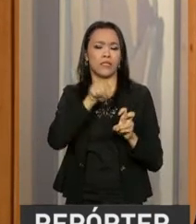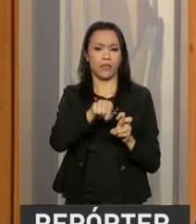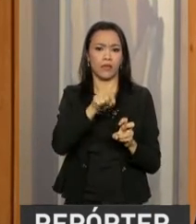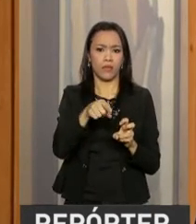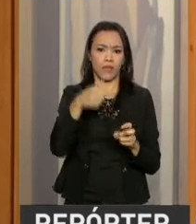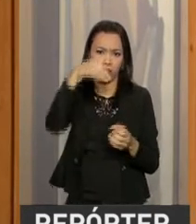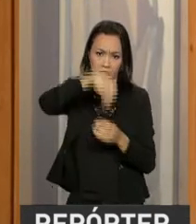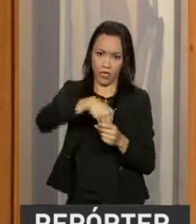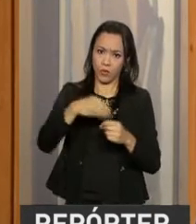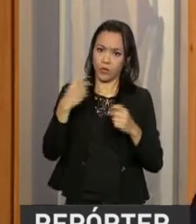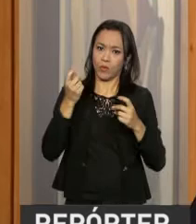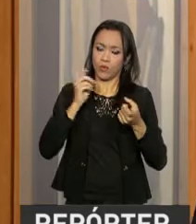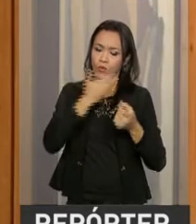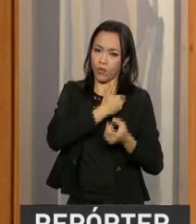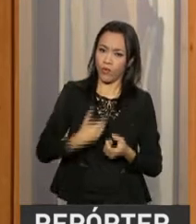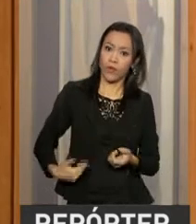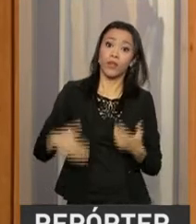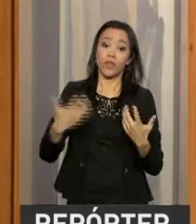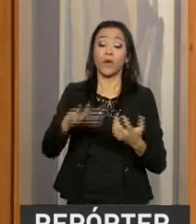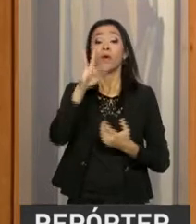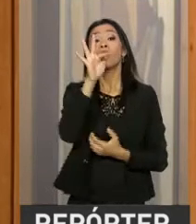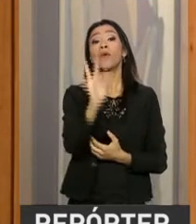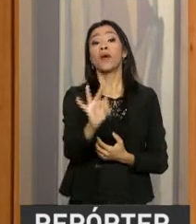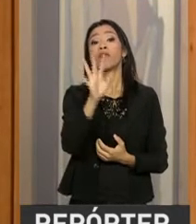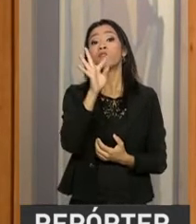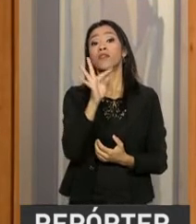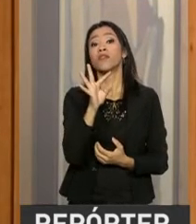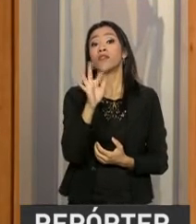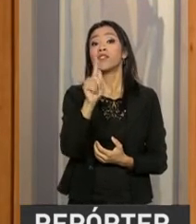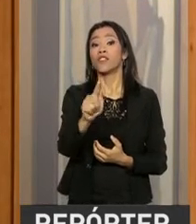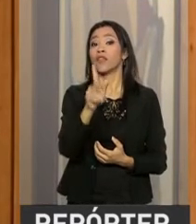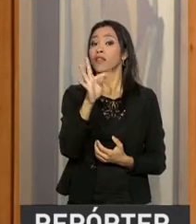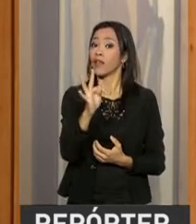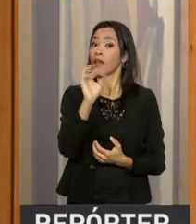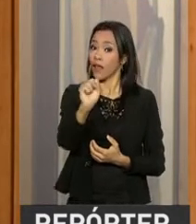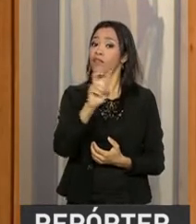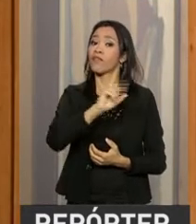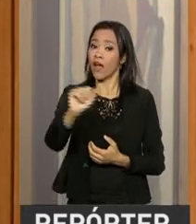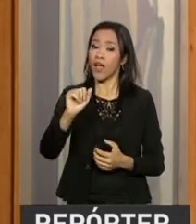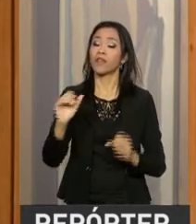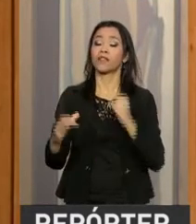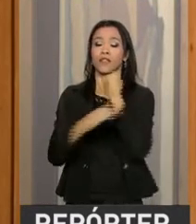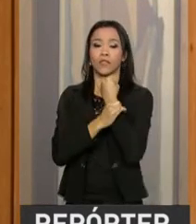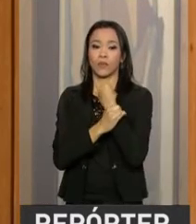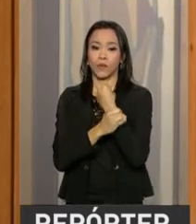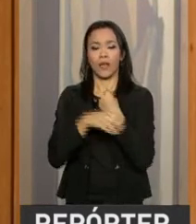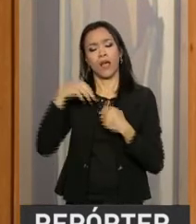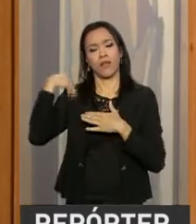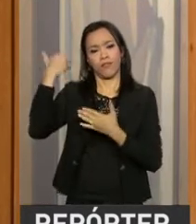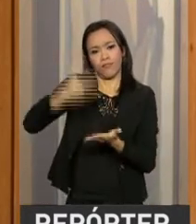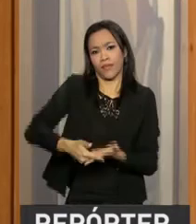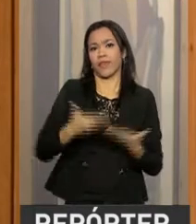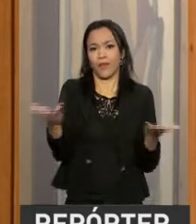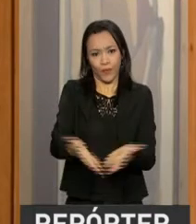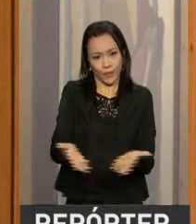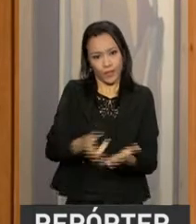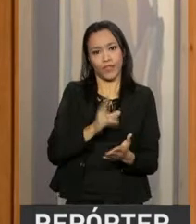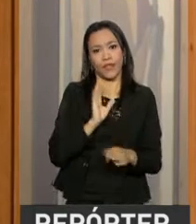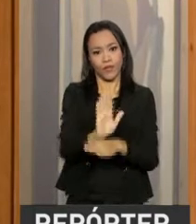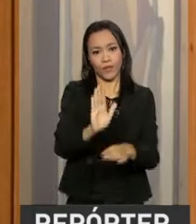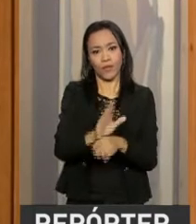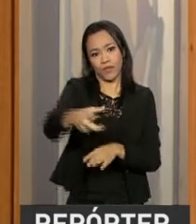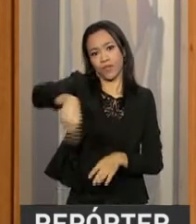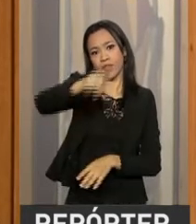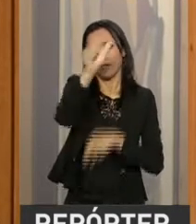no verão ou seja o fundo de garantia Continuará a exercer o seu papel como vem exercendo ao longo do tempo faz eu devo dizer